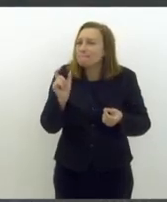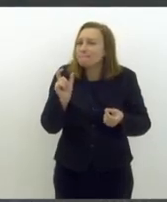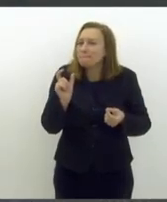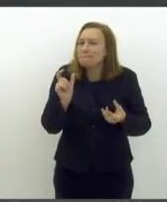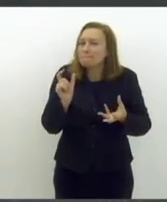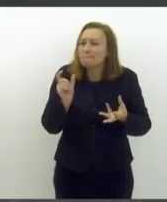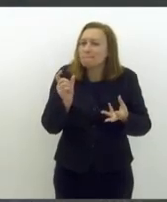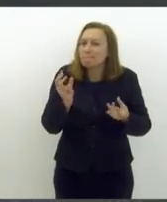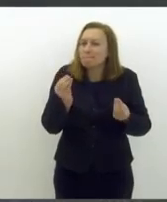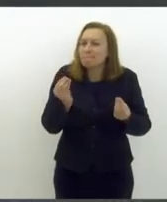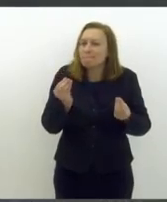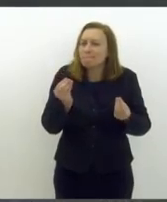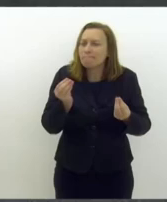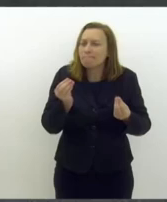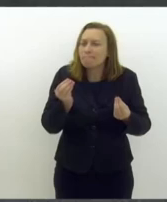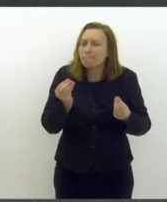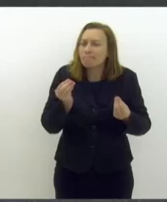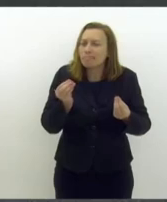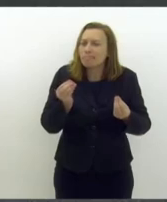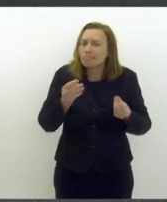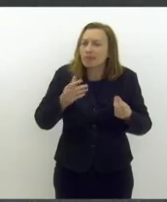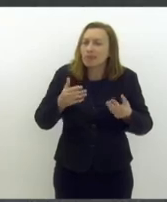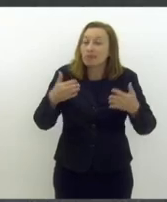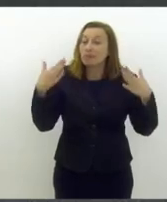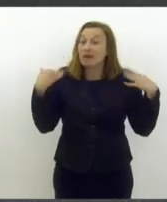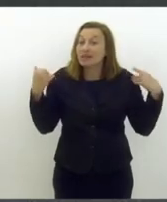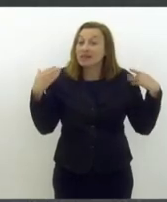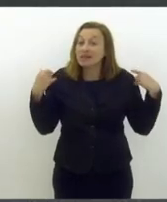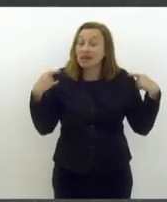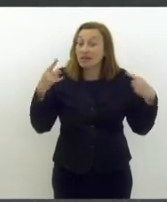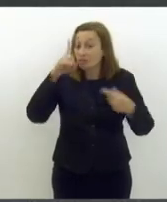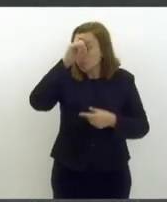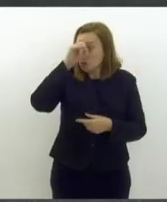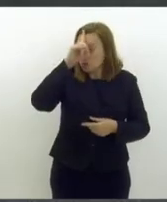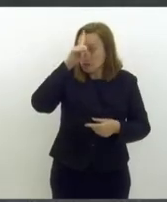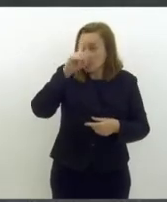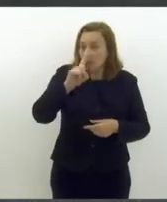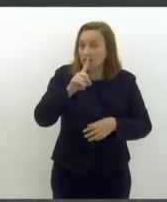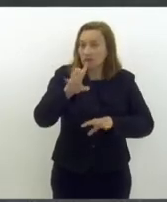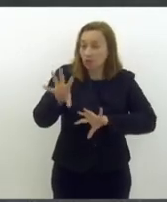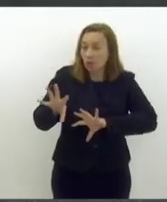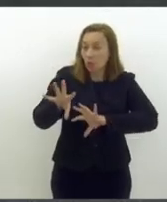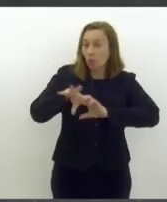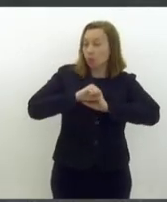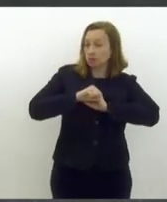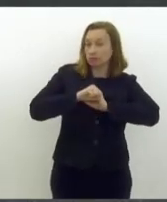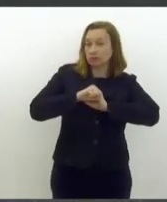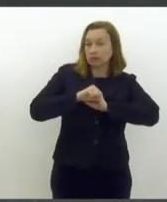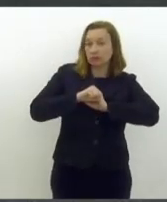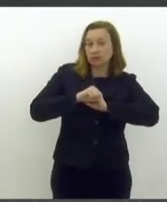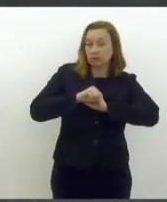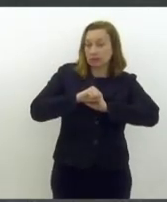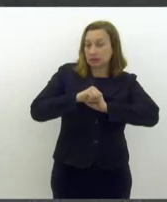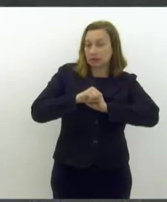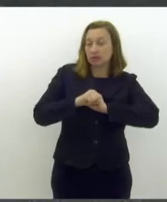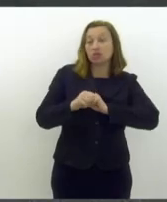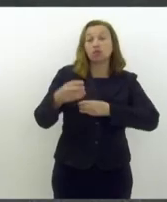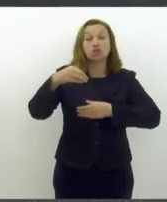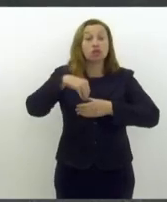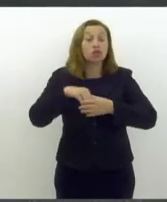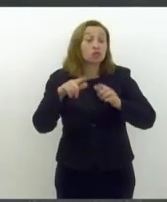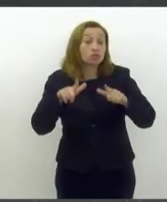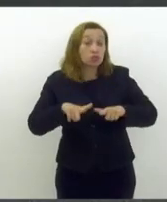fazendo um certo ciclo ali dentro do hospital é para que não tenha contaminação dentro dos